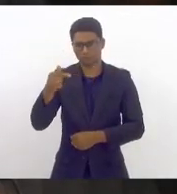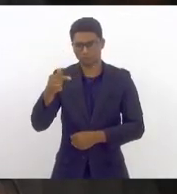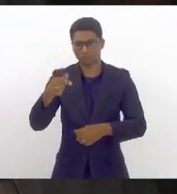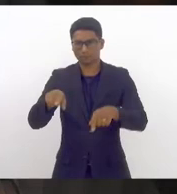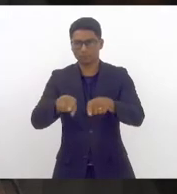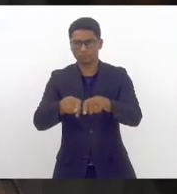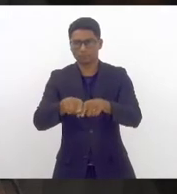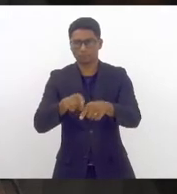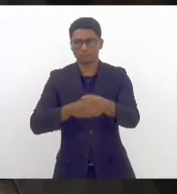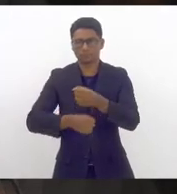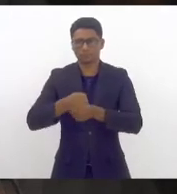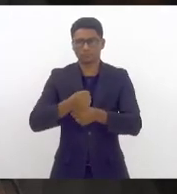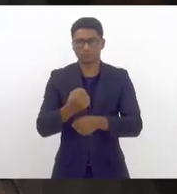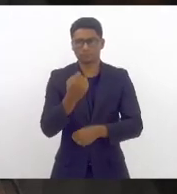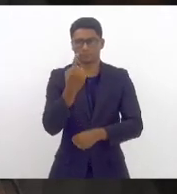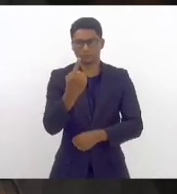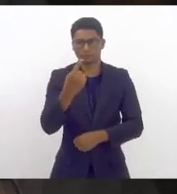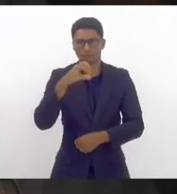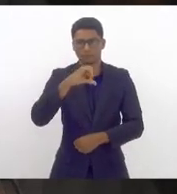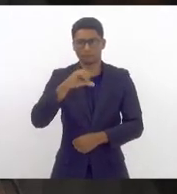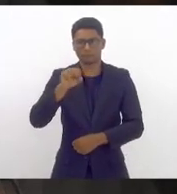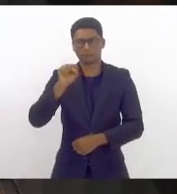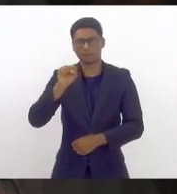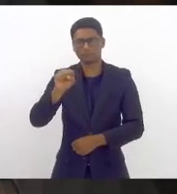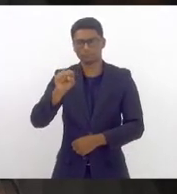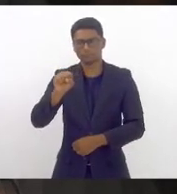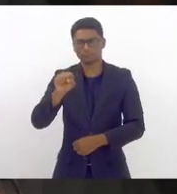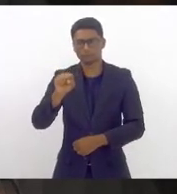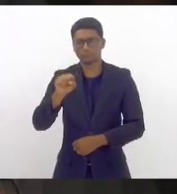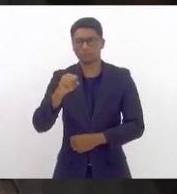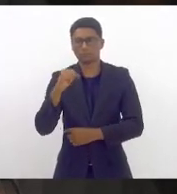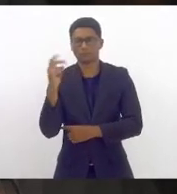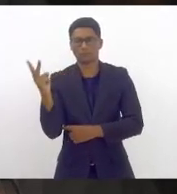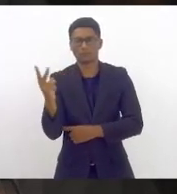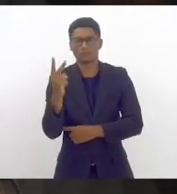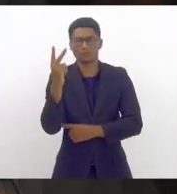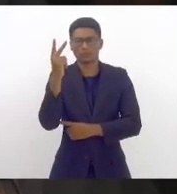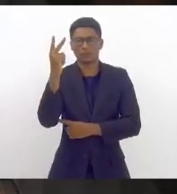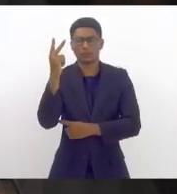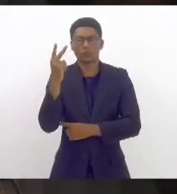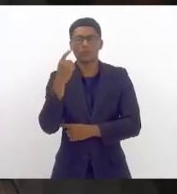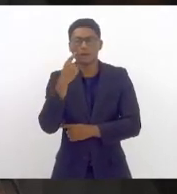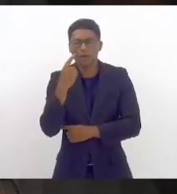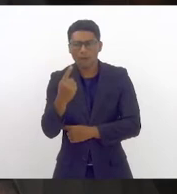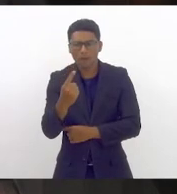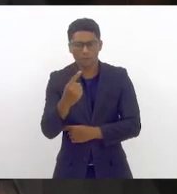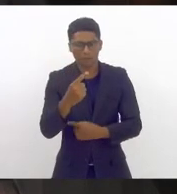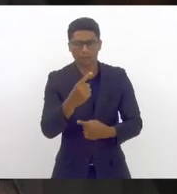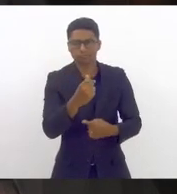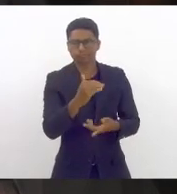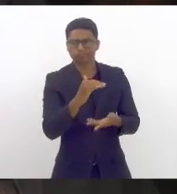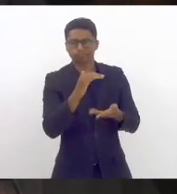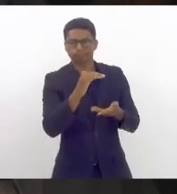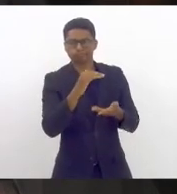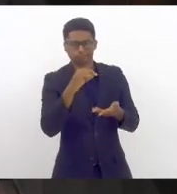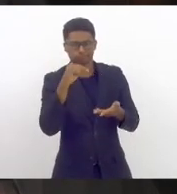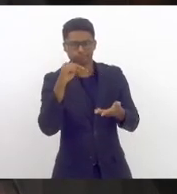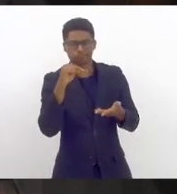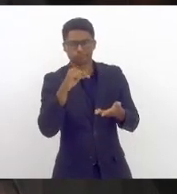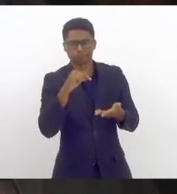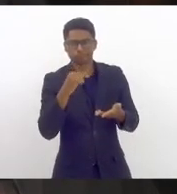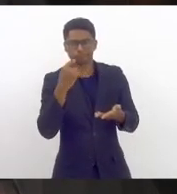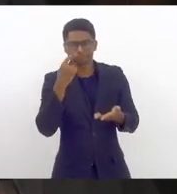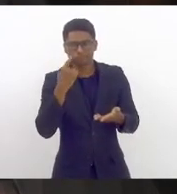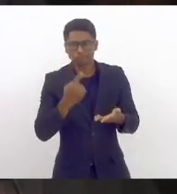a valor presente só a dívida com a união a valor presente levando em consideração os índices